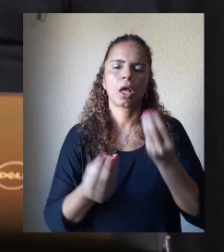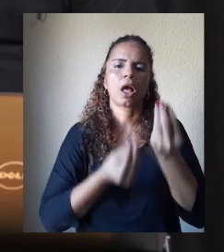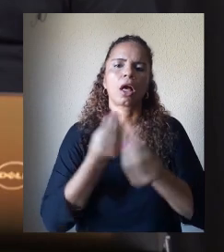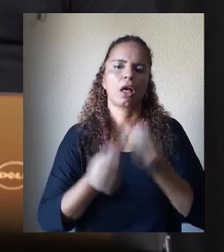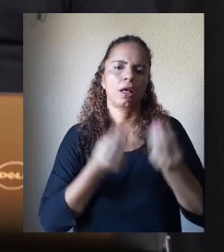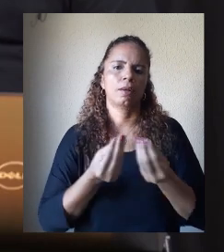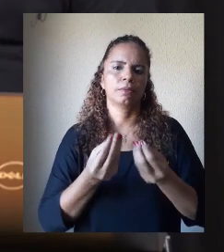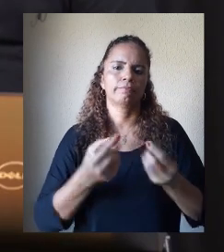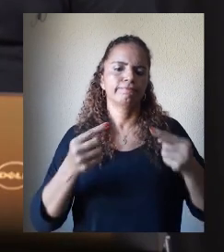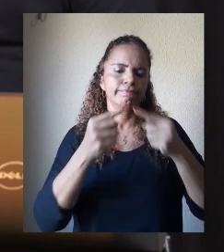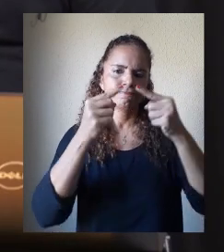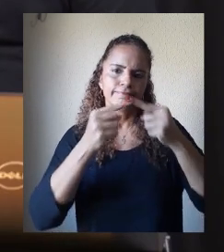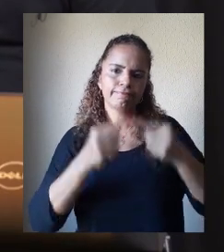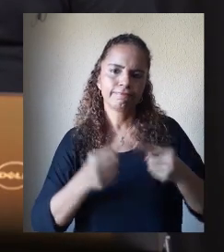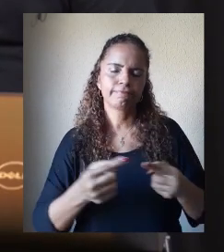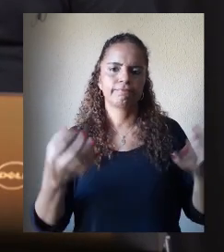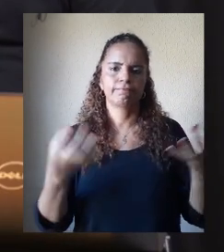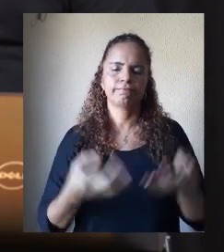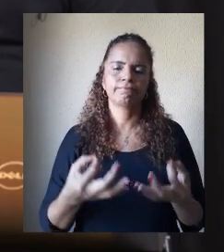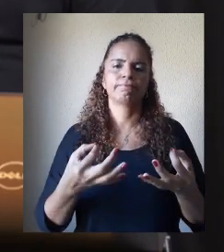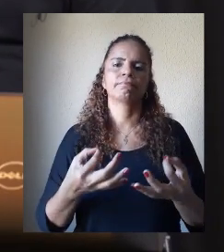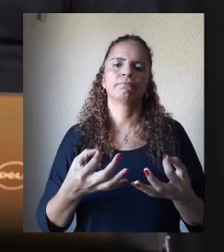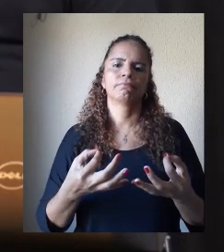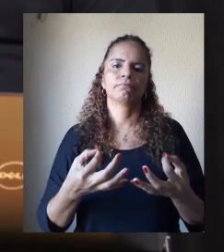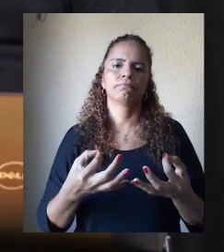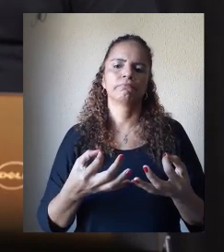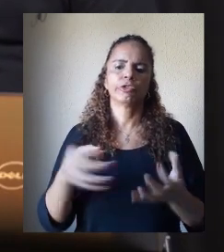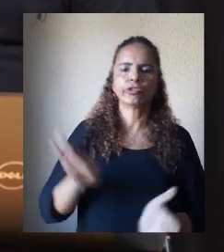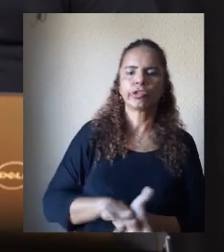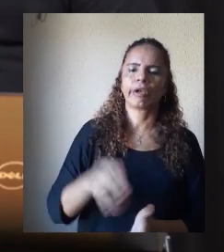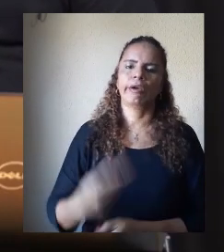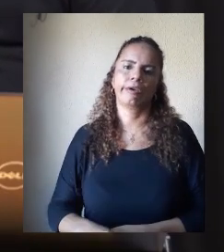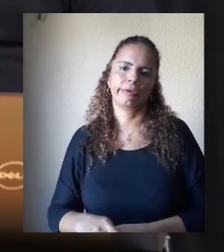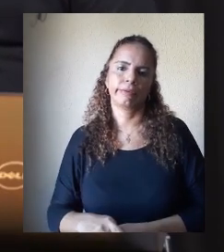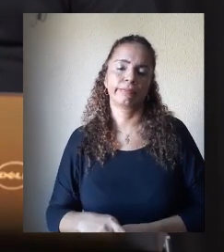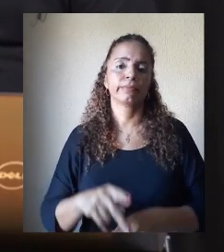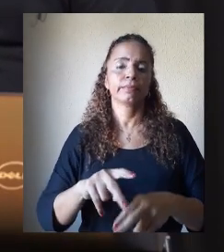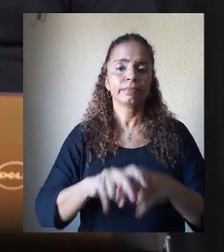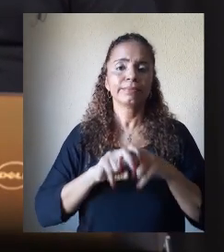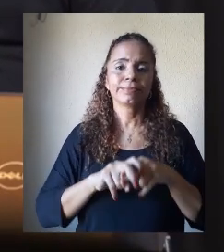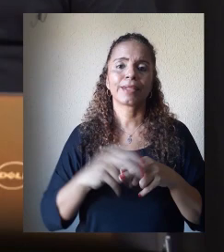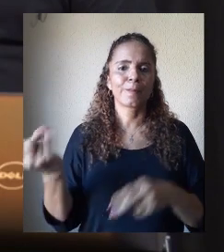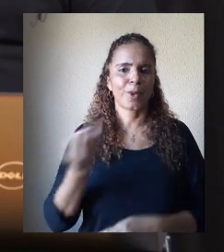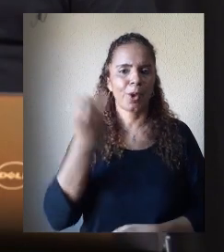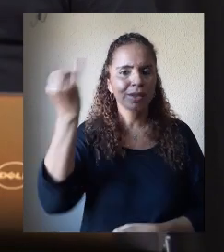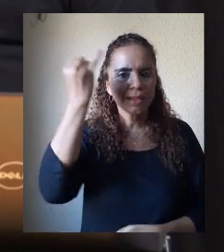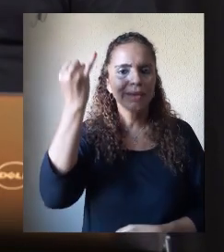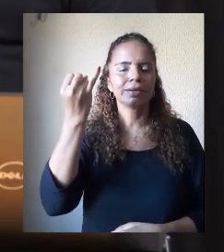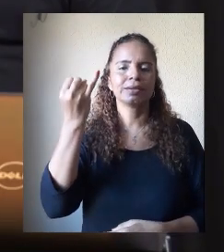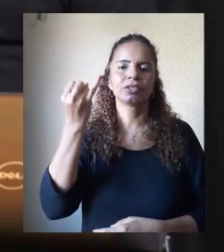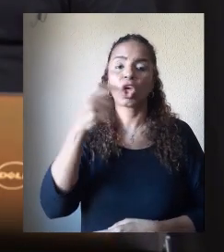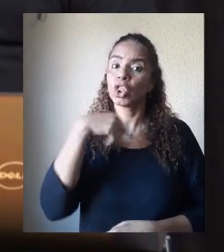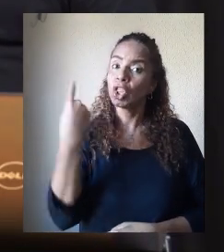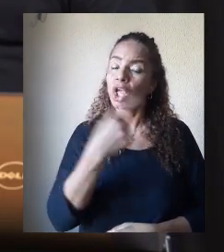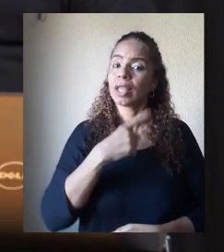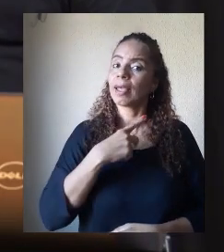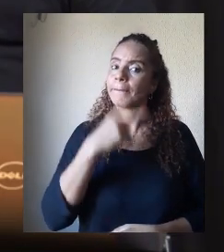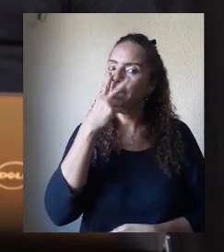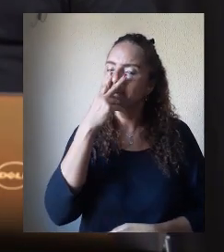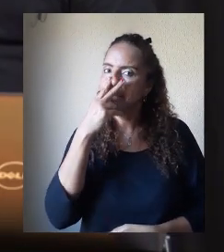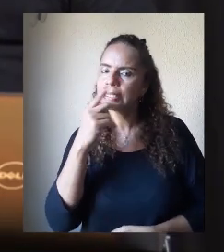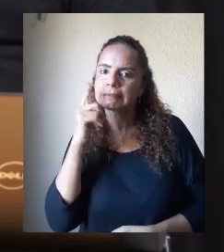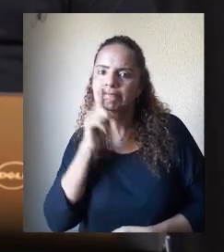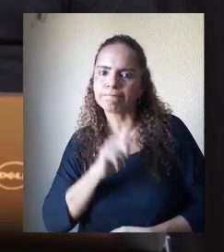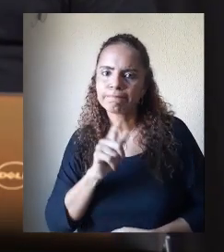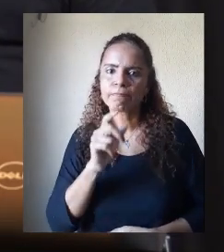apropriadas quando o problema chegasse nas nossas mãos, né? Então, isso é uma coisa super importante. A gente tem uma chance de ouro